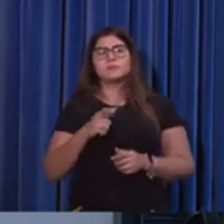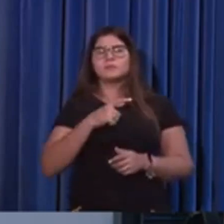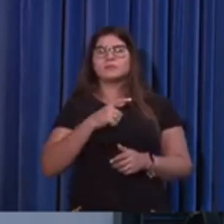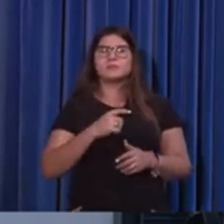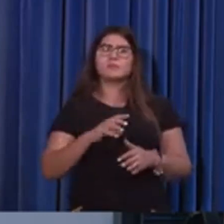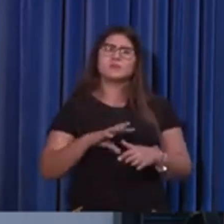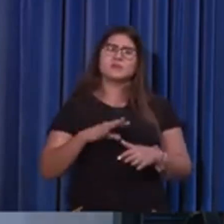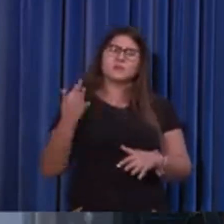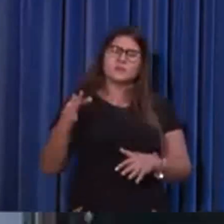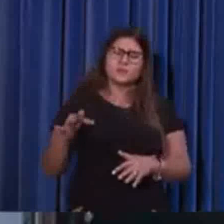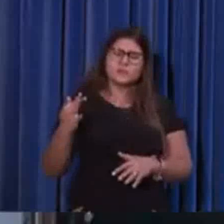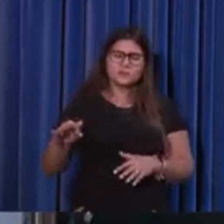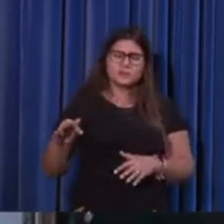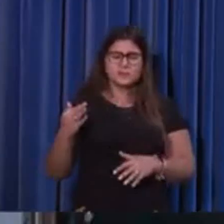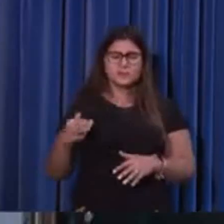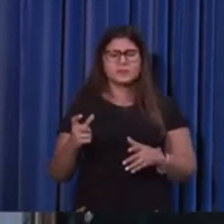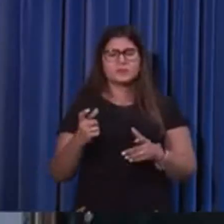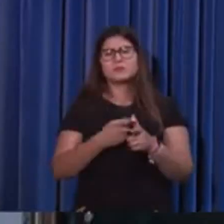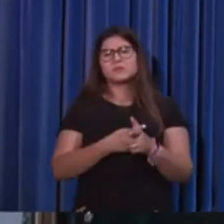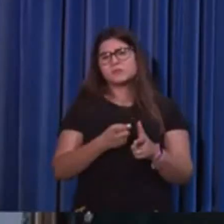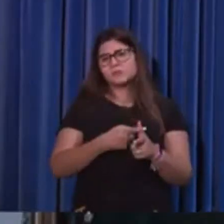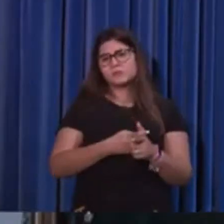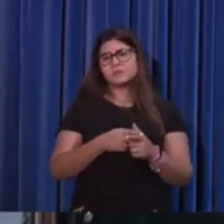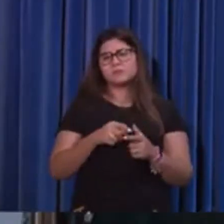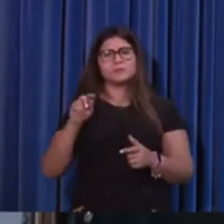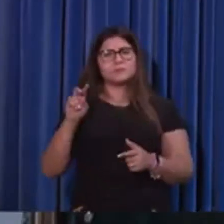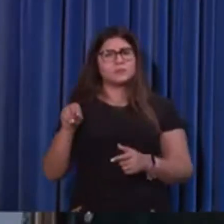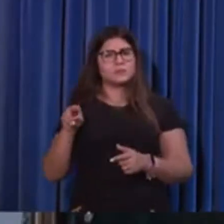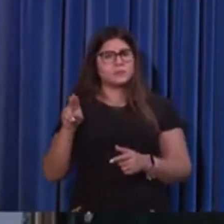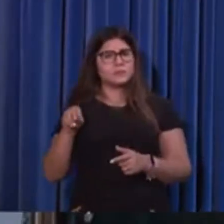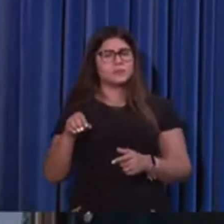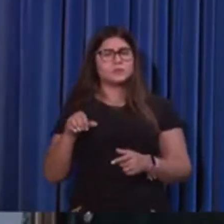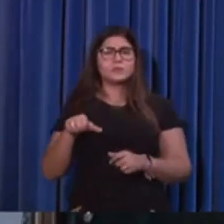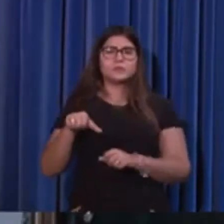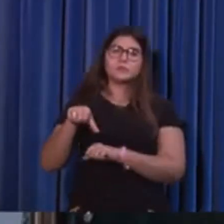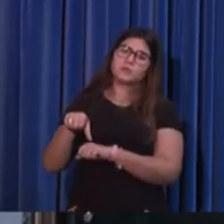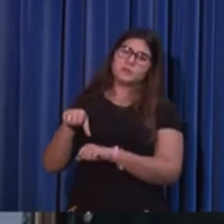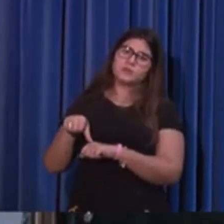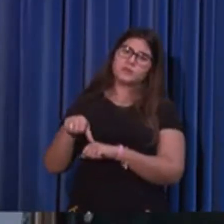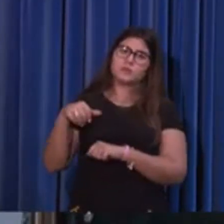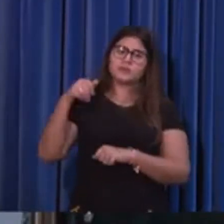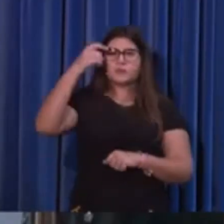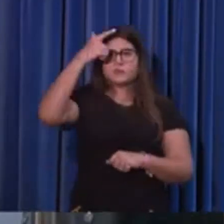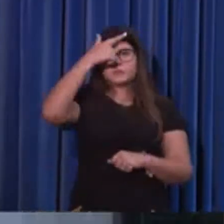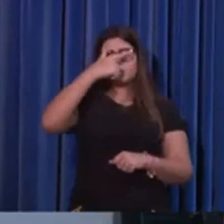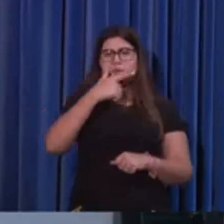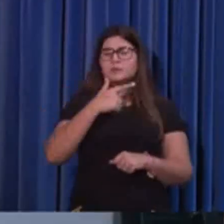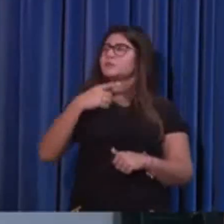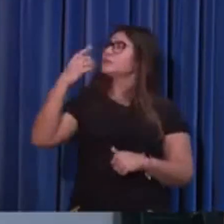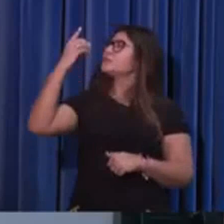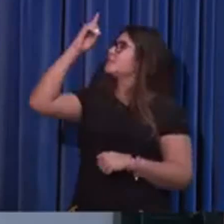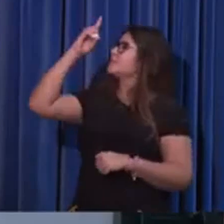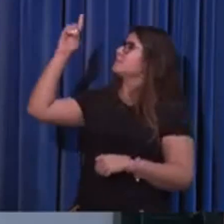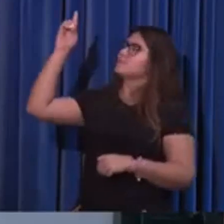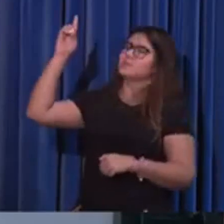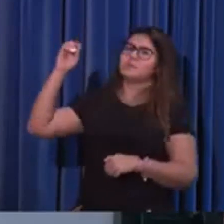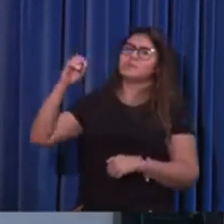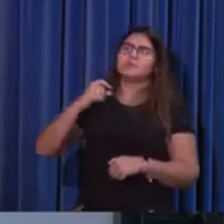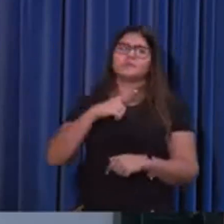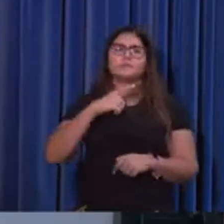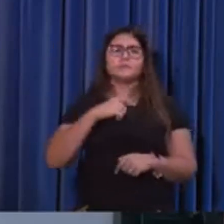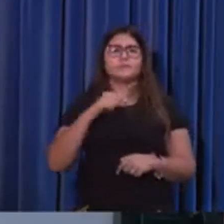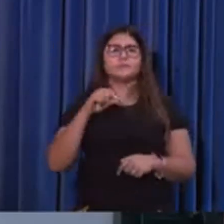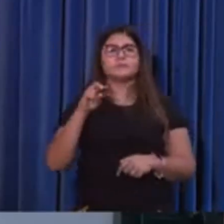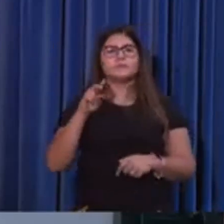dores, das dificuldades, mas nunca de dúvida quanto ao caráter de Deus. Nós temos irmãos que estão agora